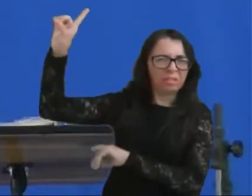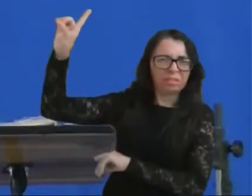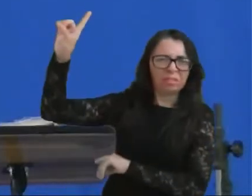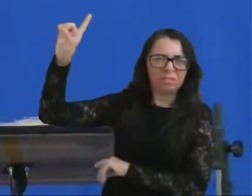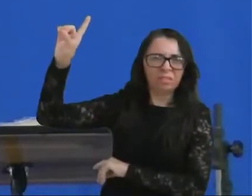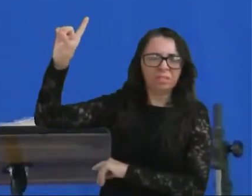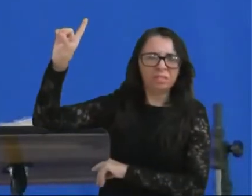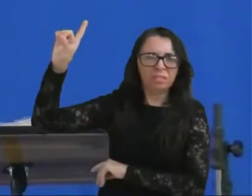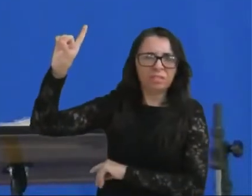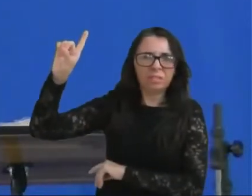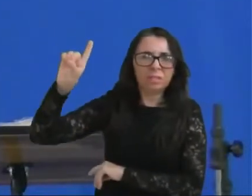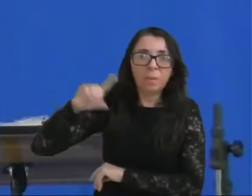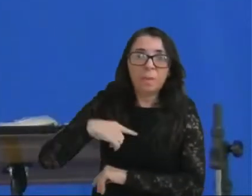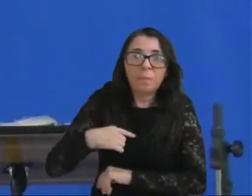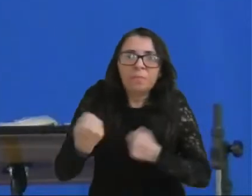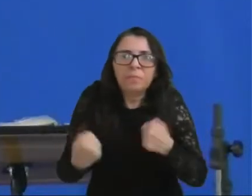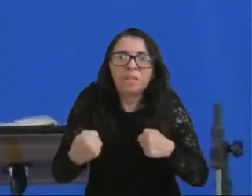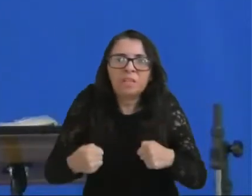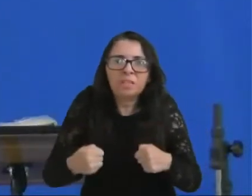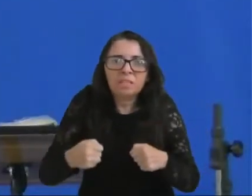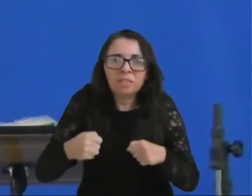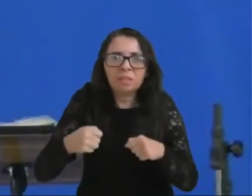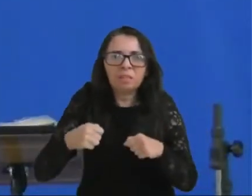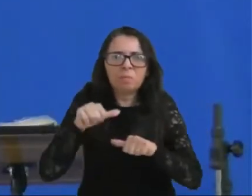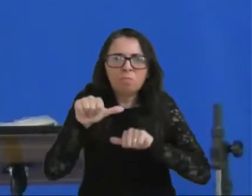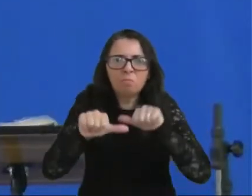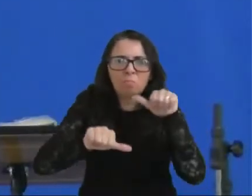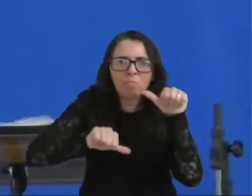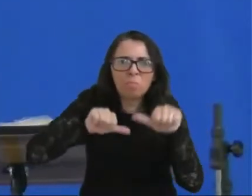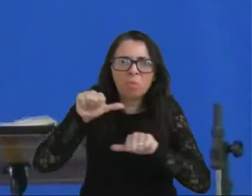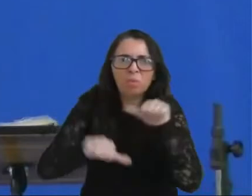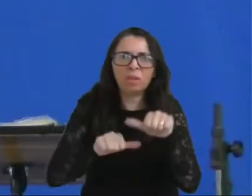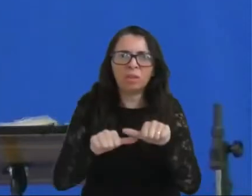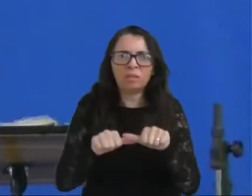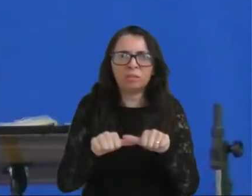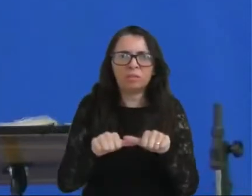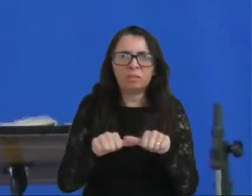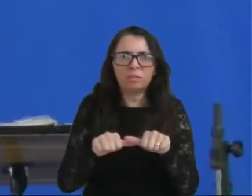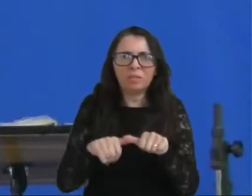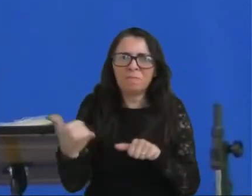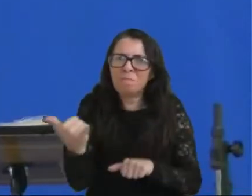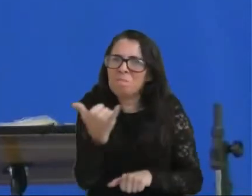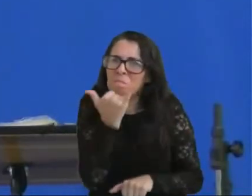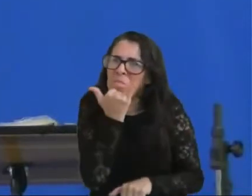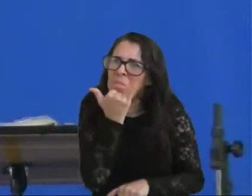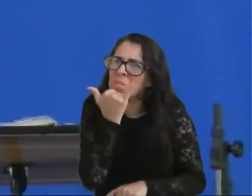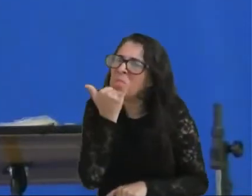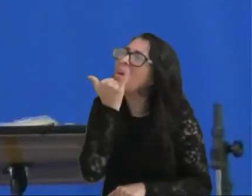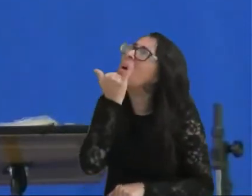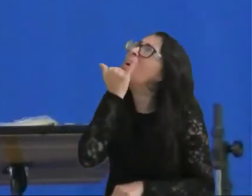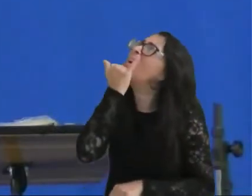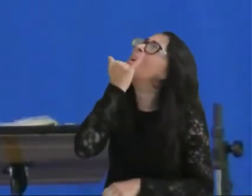traiu Jesus. E Pedro também traiu Jesus, ou negou a Jesus, como queira.